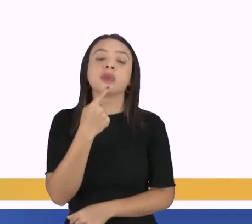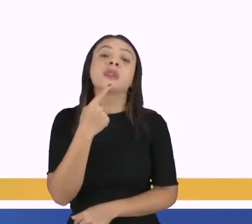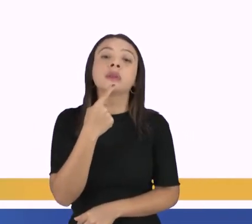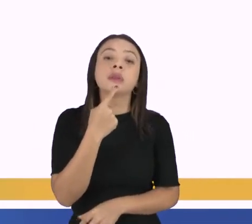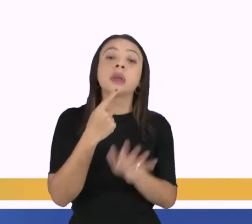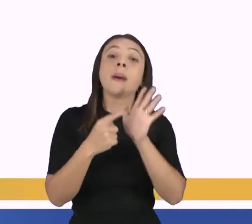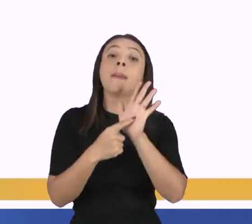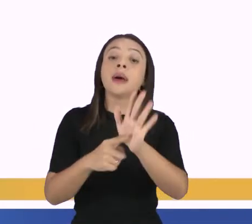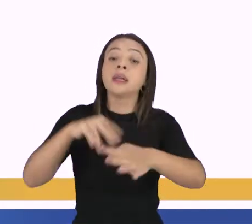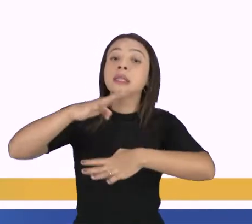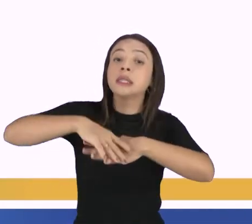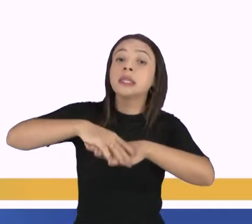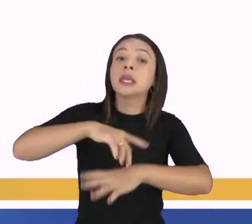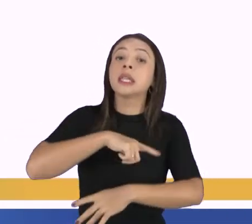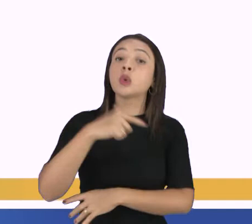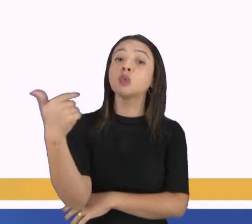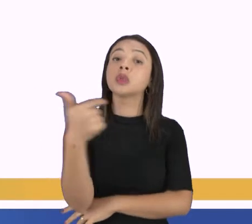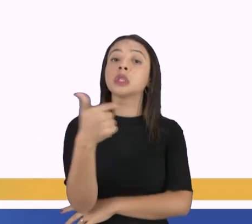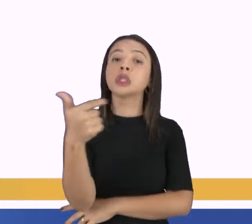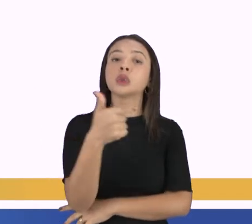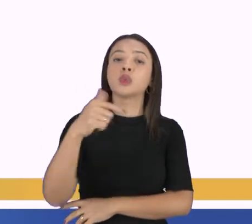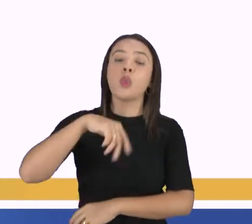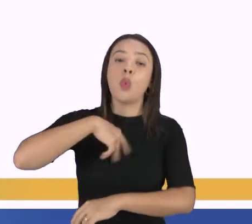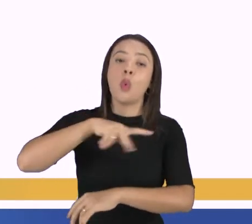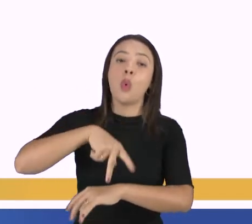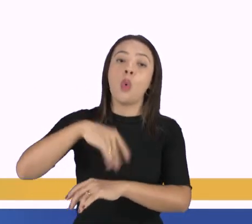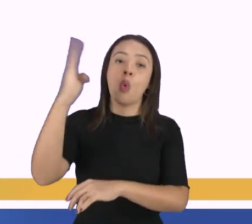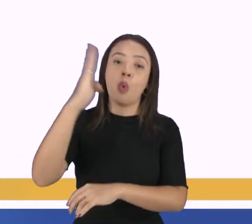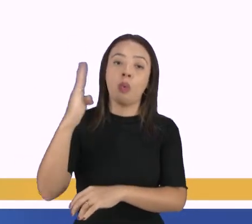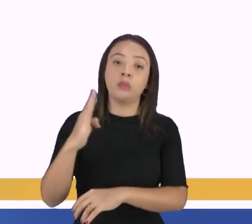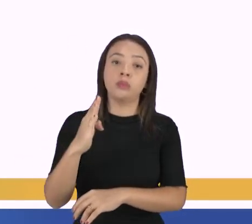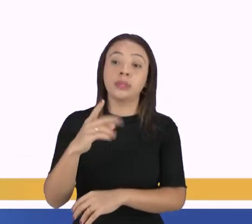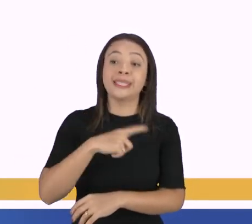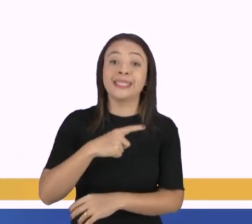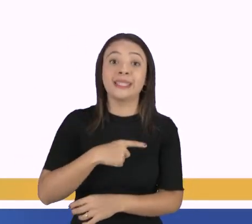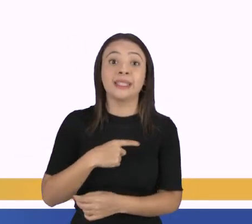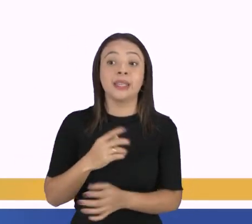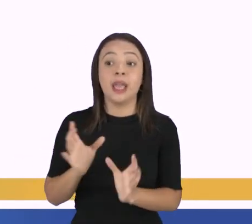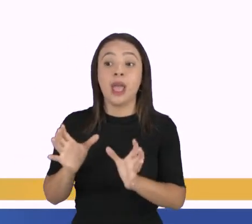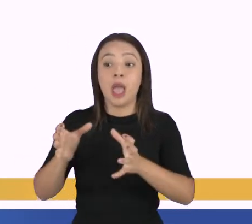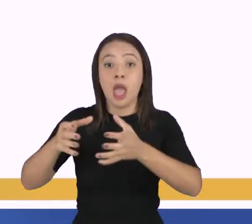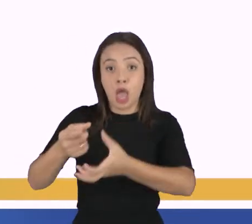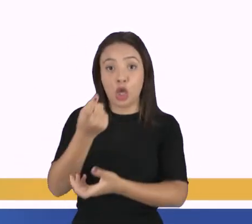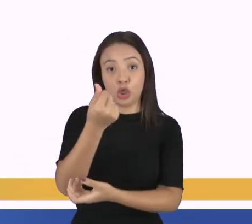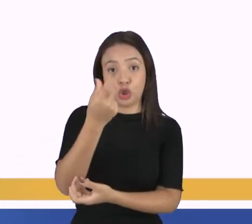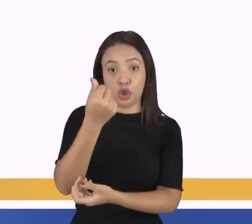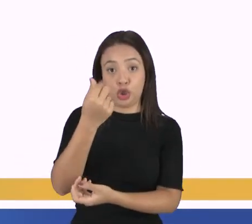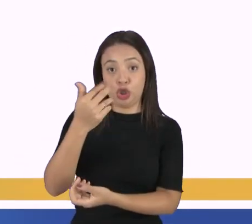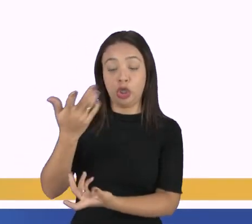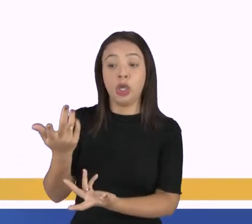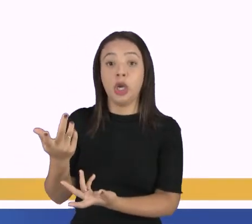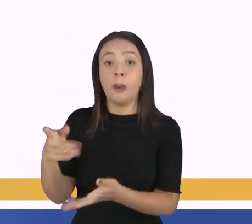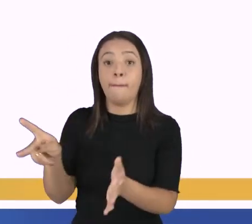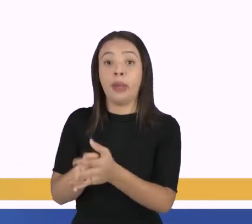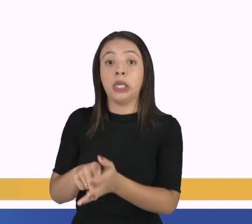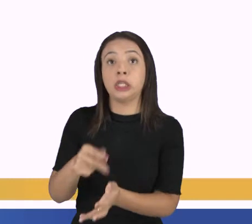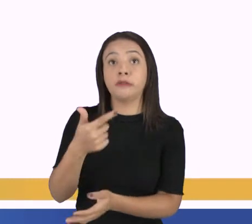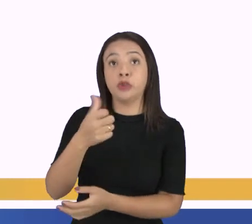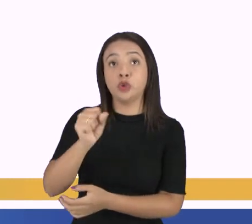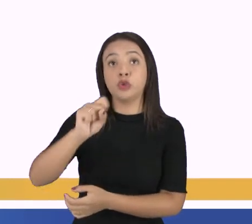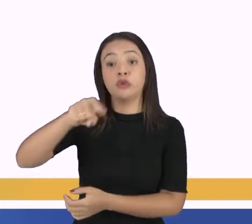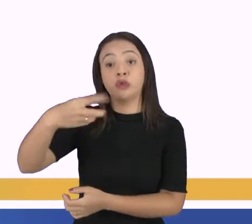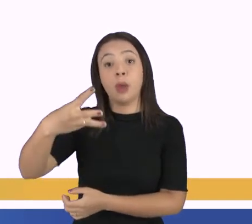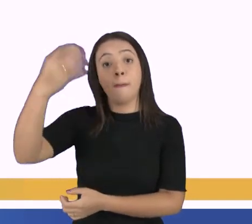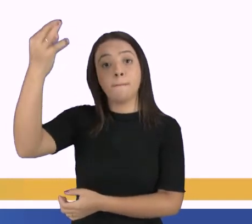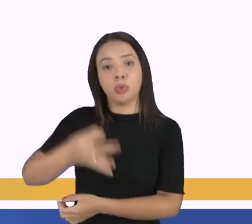nessa condição de acumulação de riquezas em apenas 1% da população. Então, 1% da população acumula 28,3%